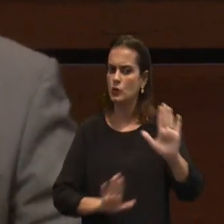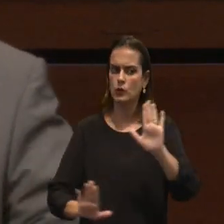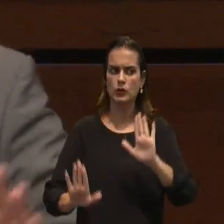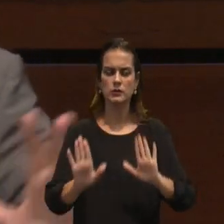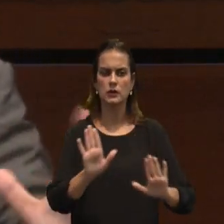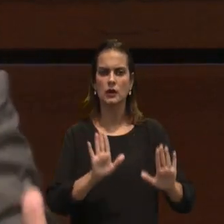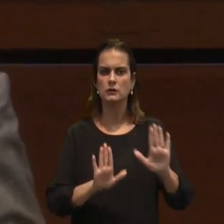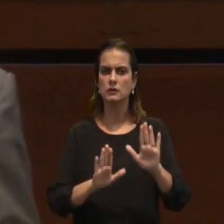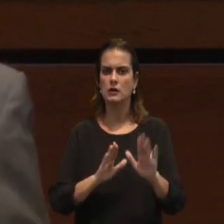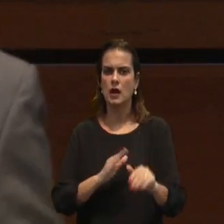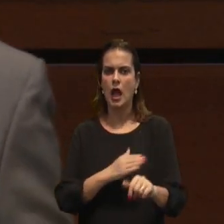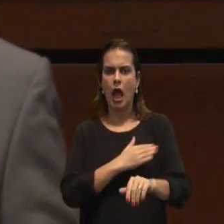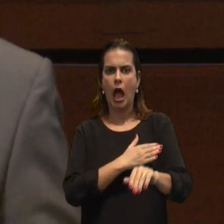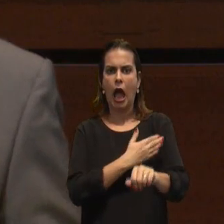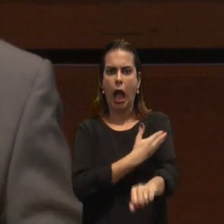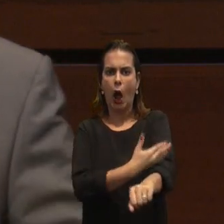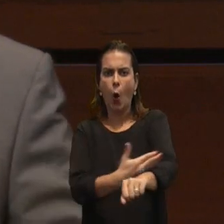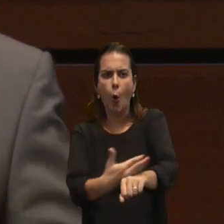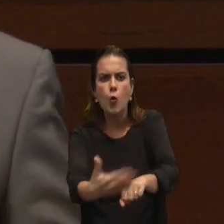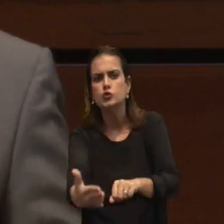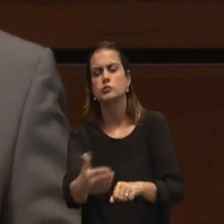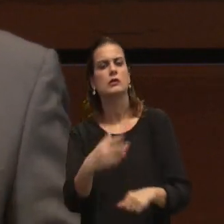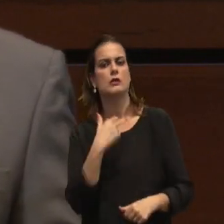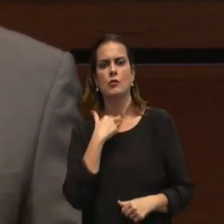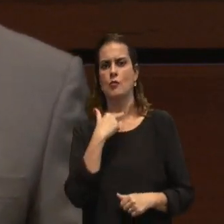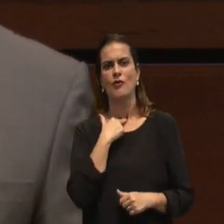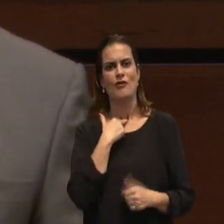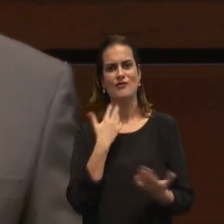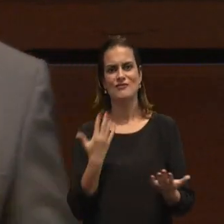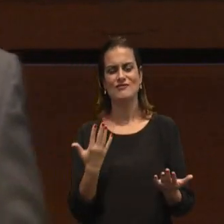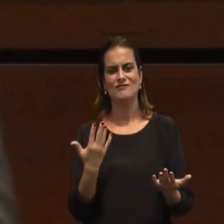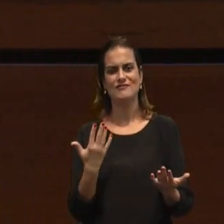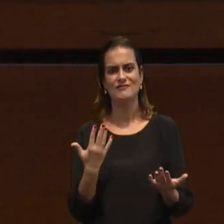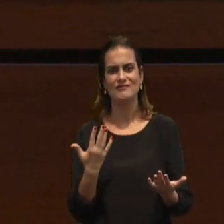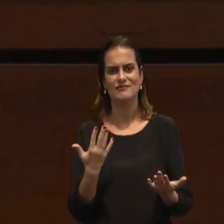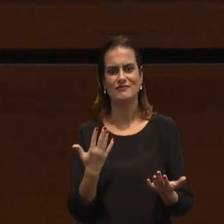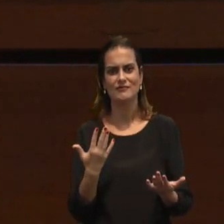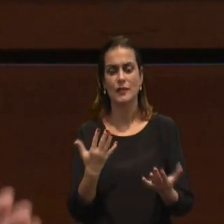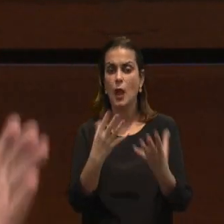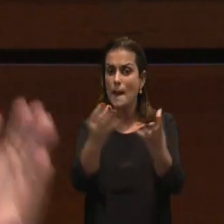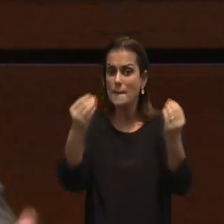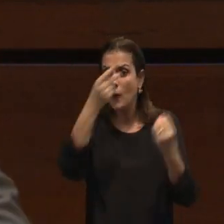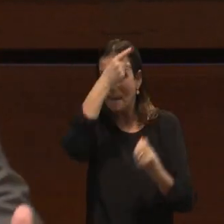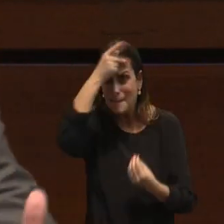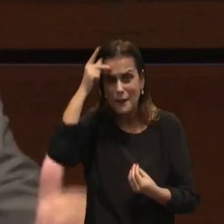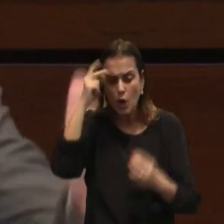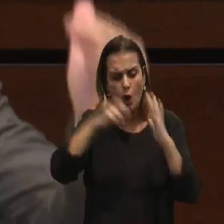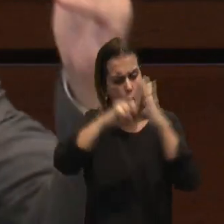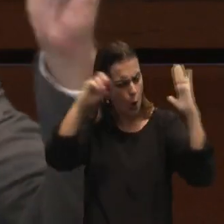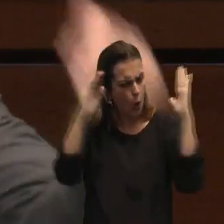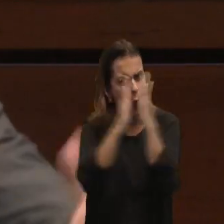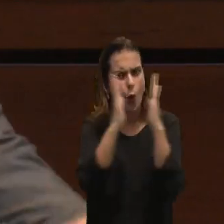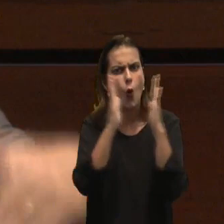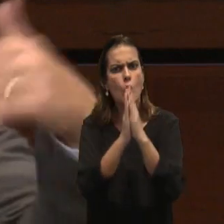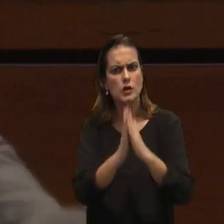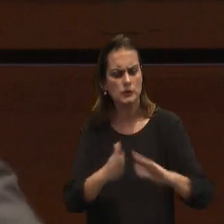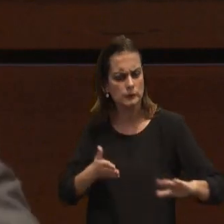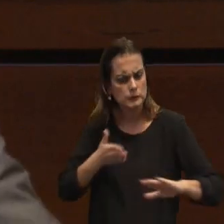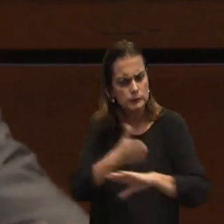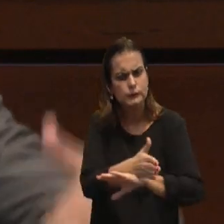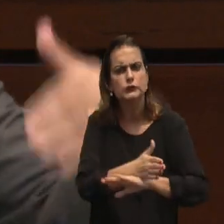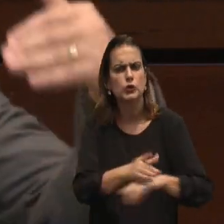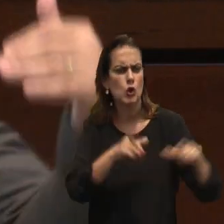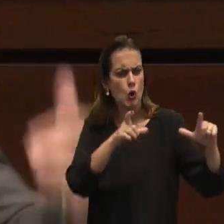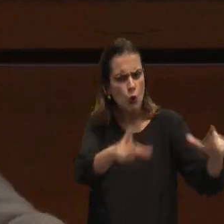Não nos acostumemos a esta situação confortável. Há muitas pessoas que estão orando, que estão indo para